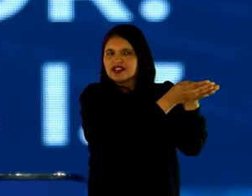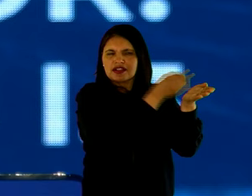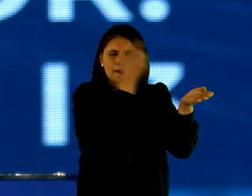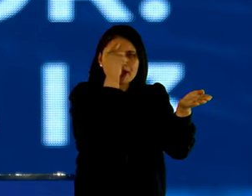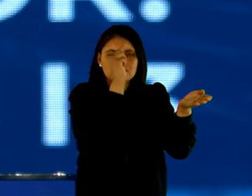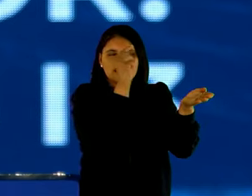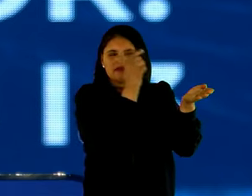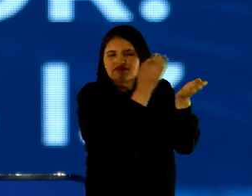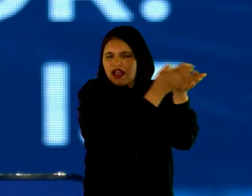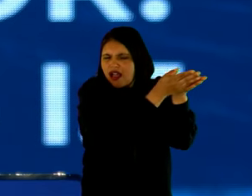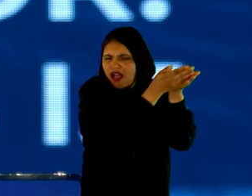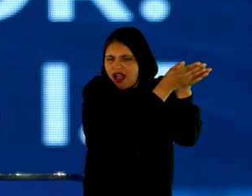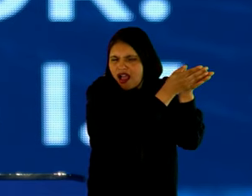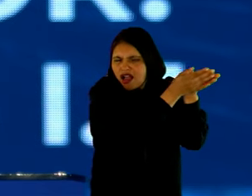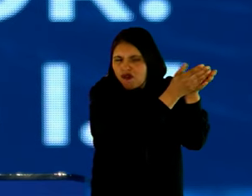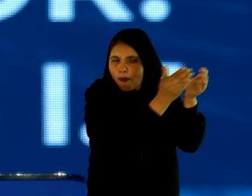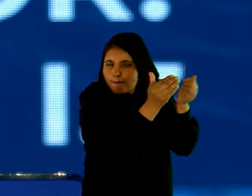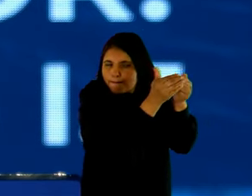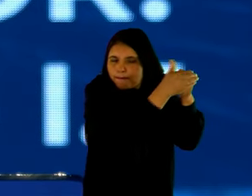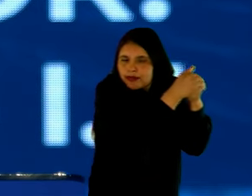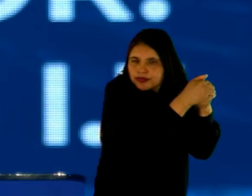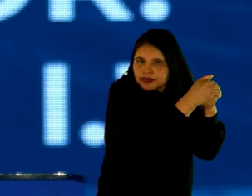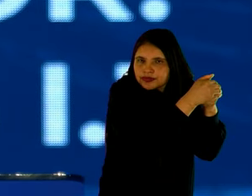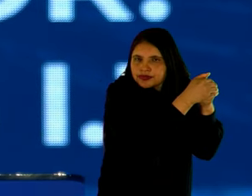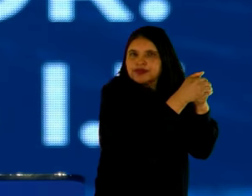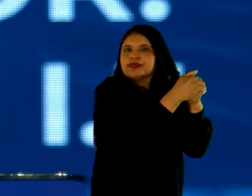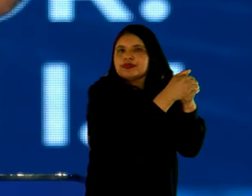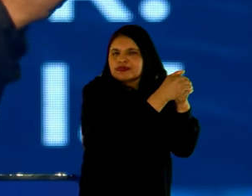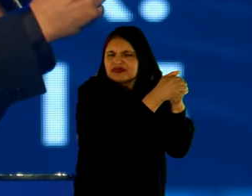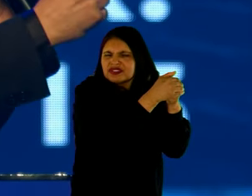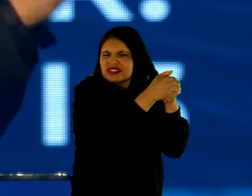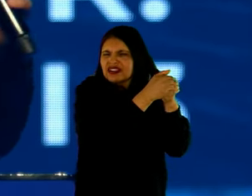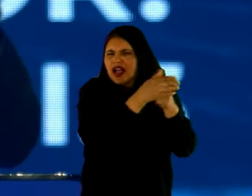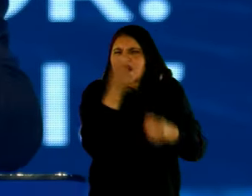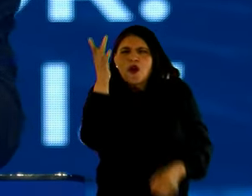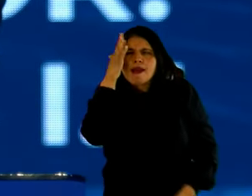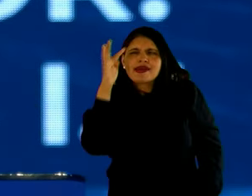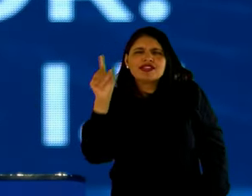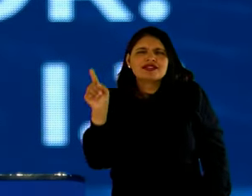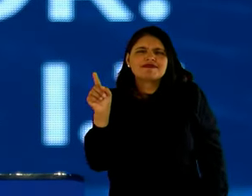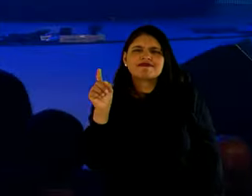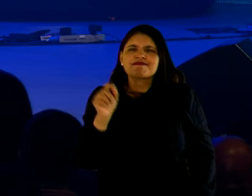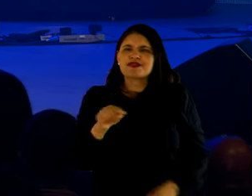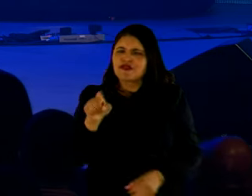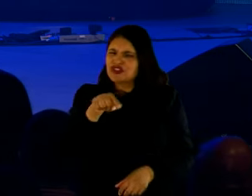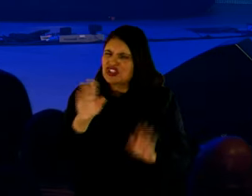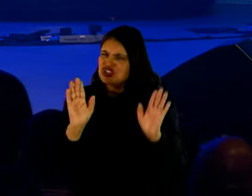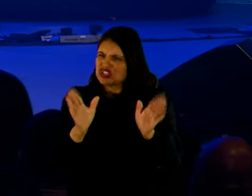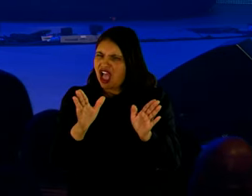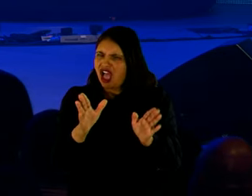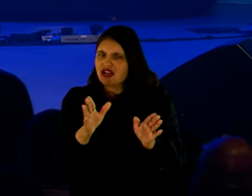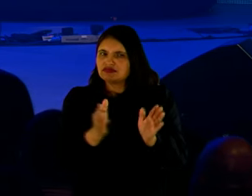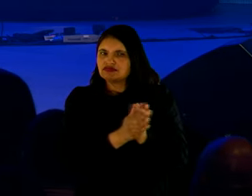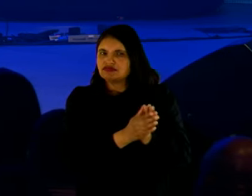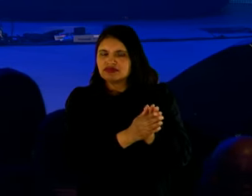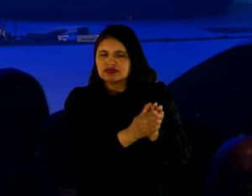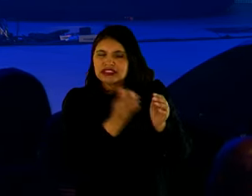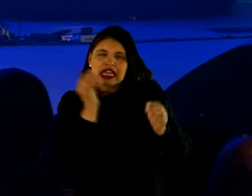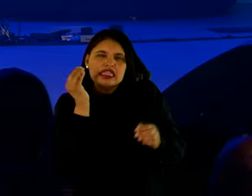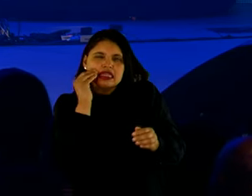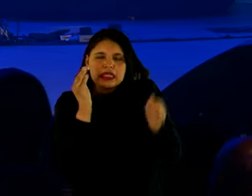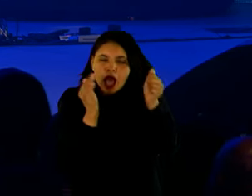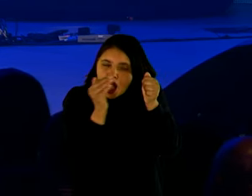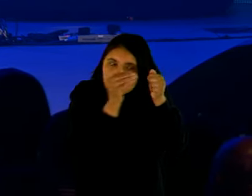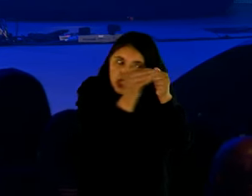da presença de Deus. Já passou isso pela sua cabeça? Fugir da presença de